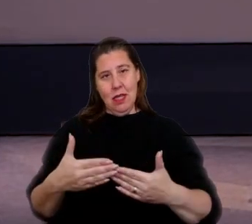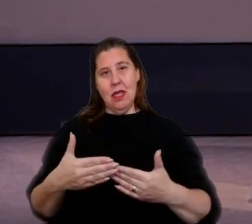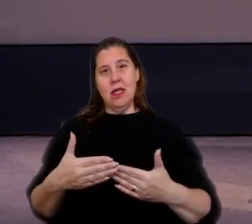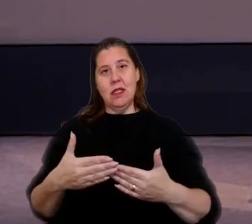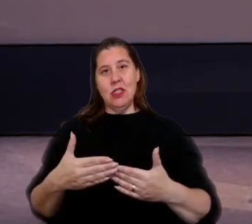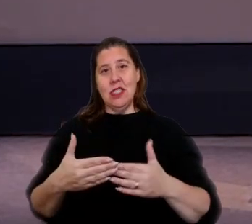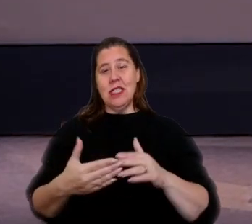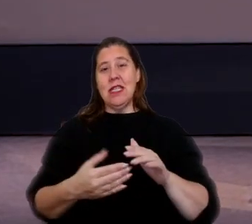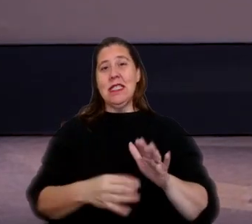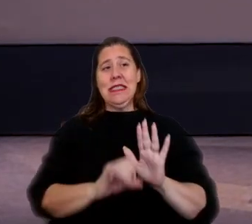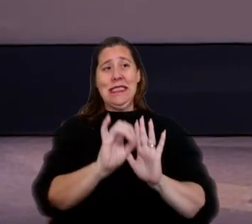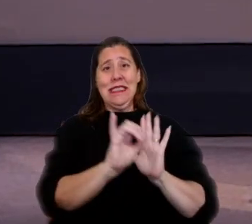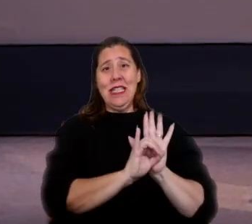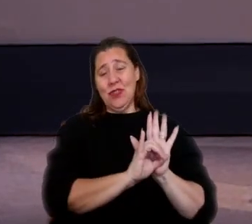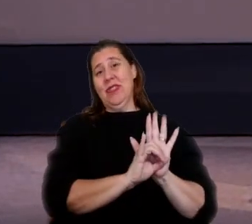processo de